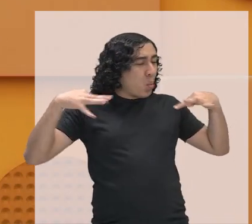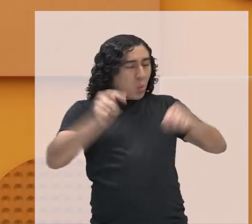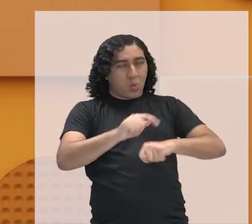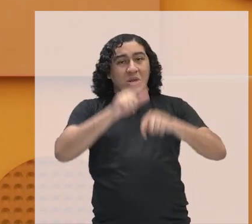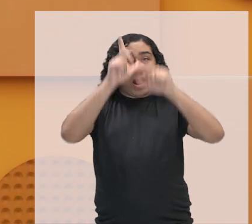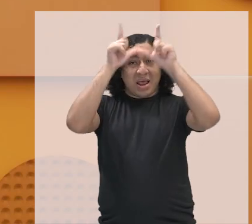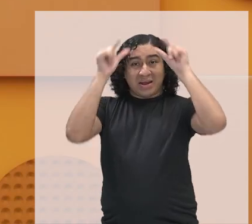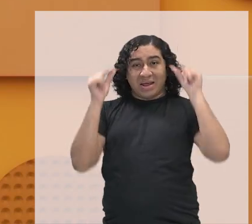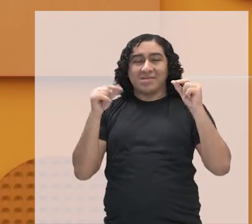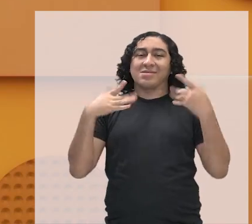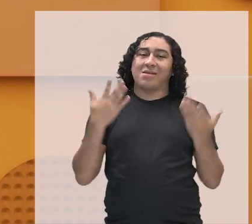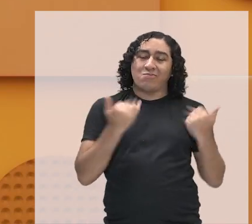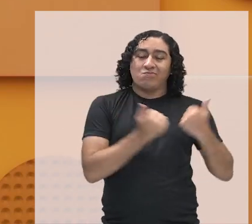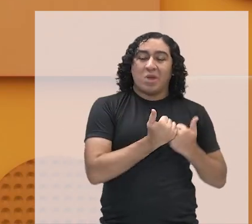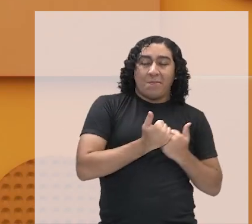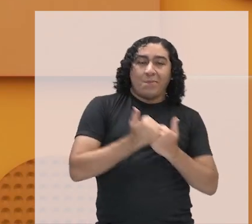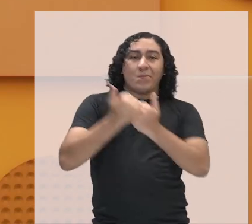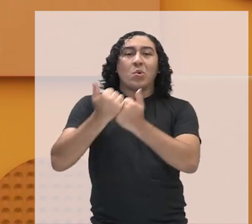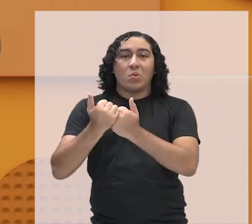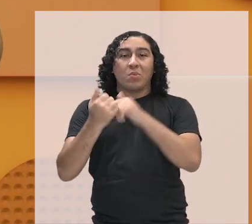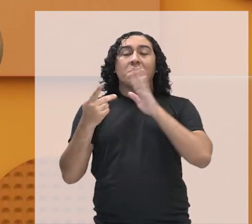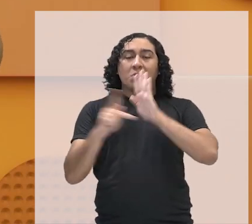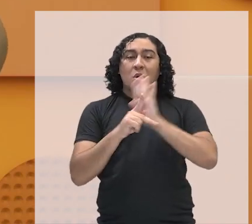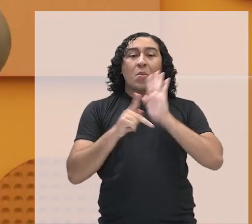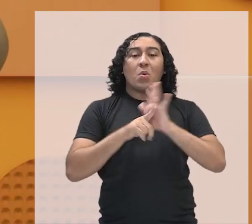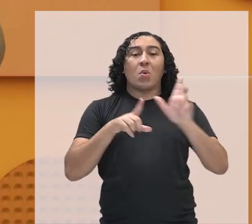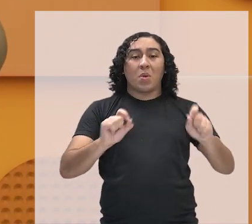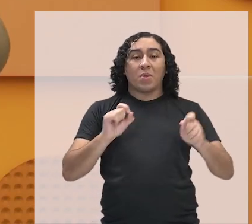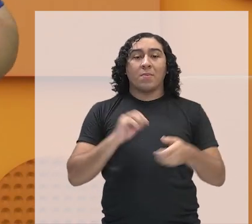Isso ajudou, então, né,